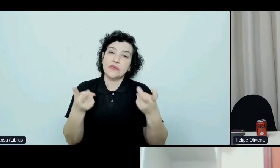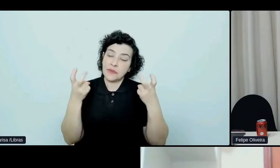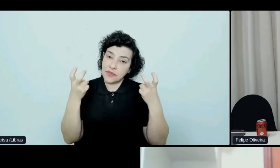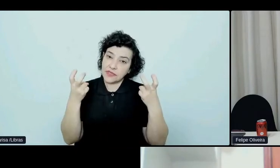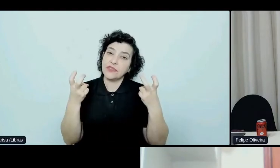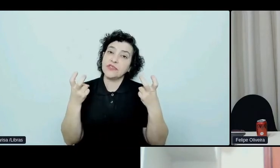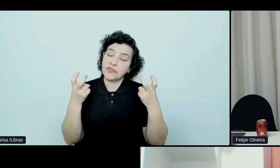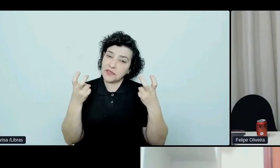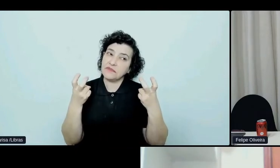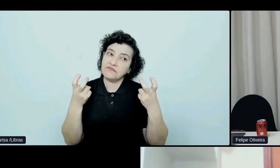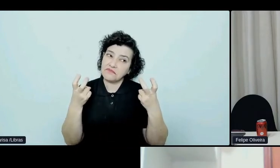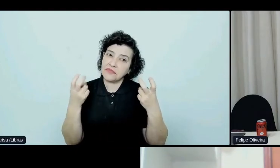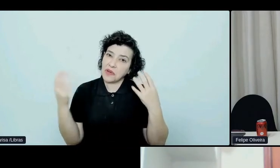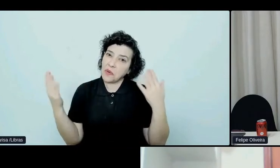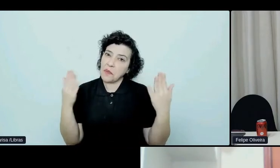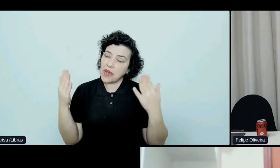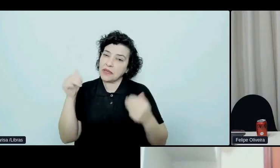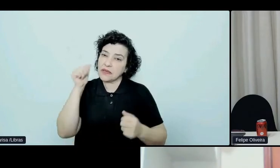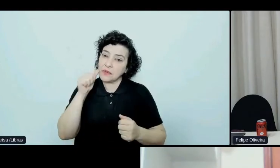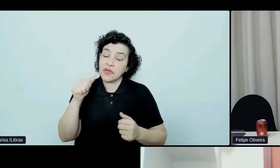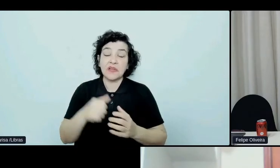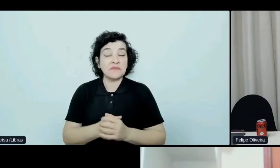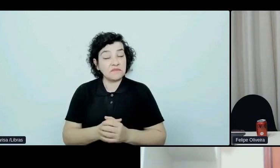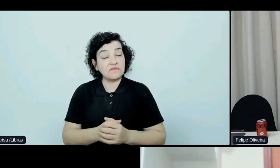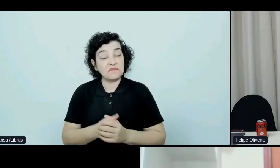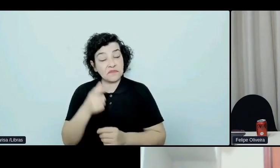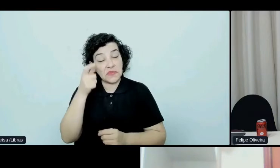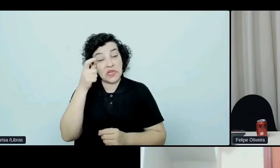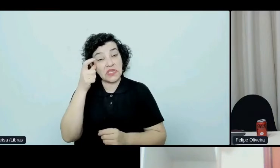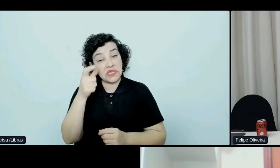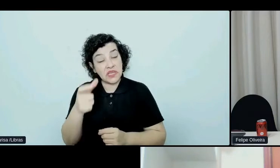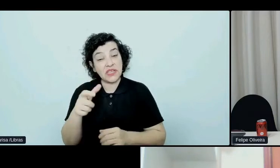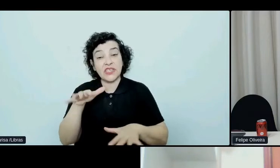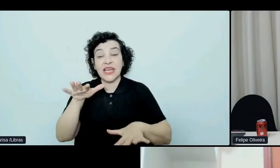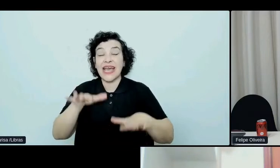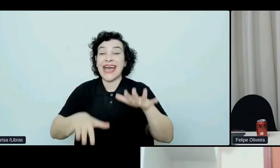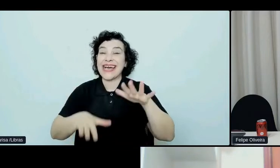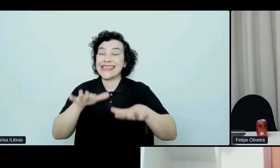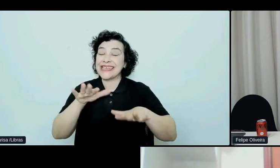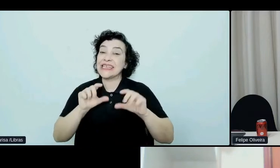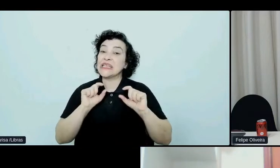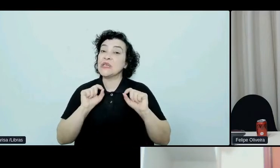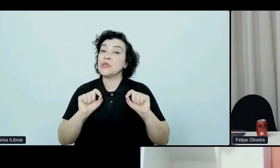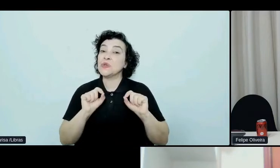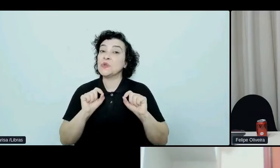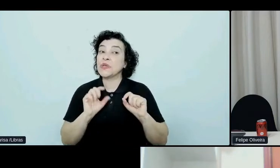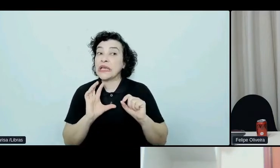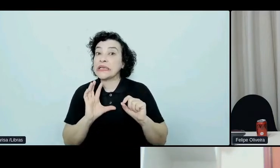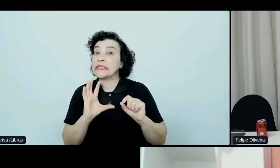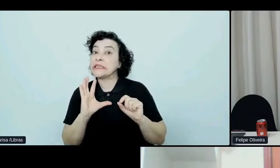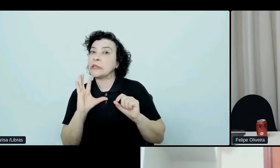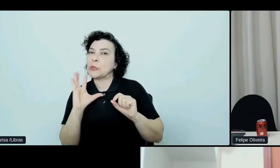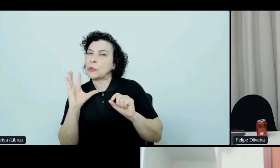não? Nesse episódio? Eu acho que ele é nível 2, mas eu não lembro. Porque mesmo se ele fosse nível 1,